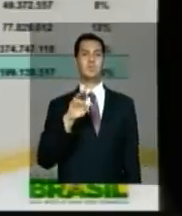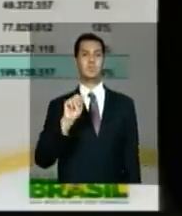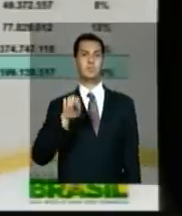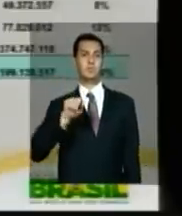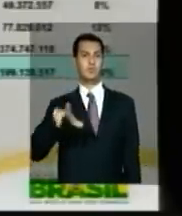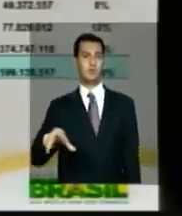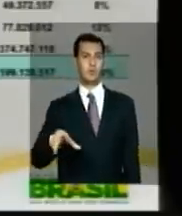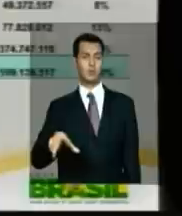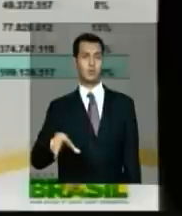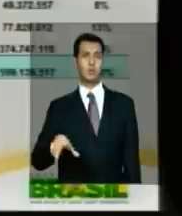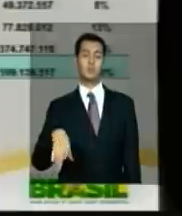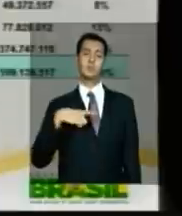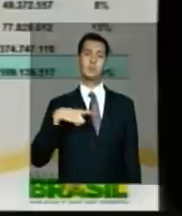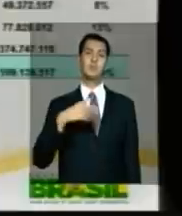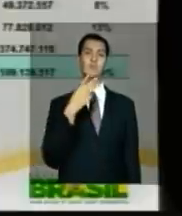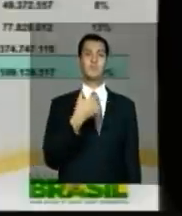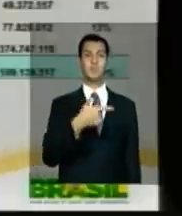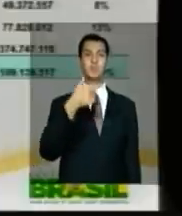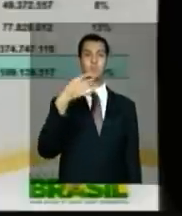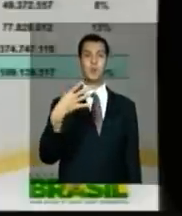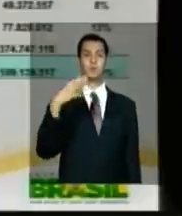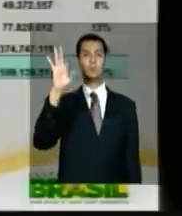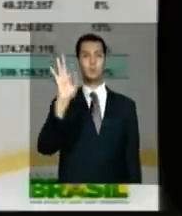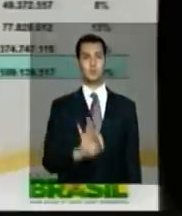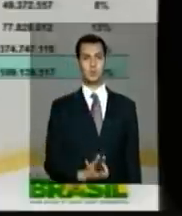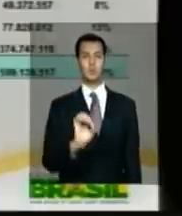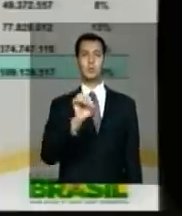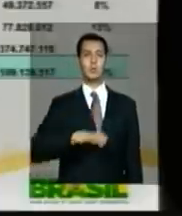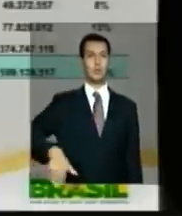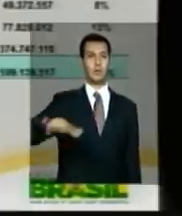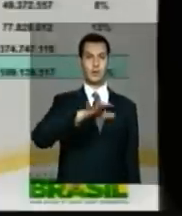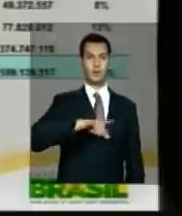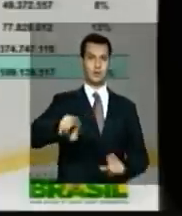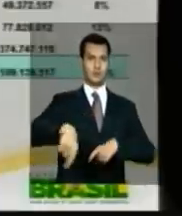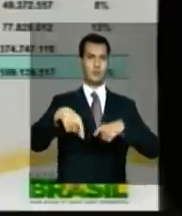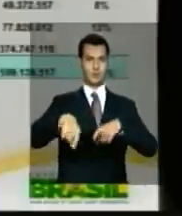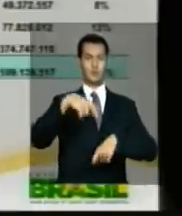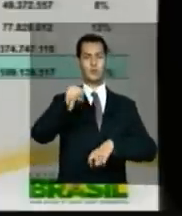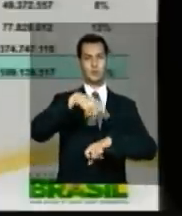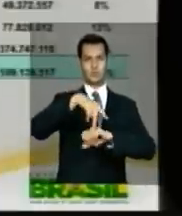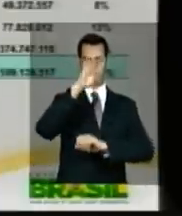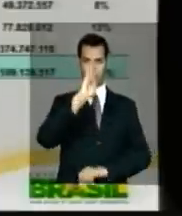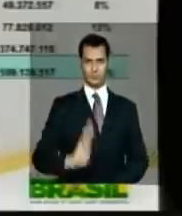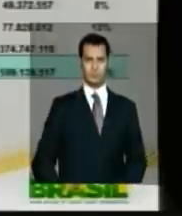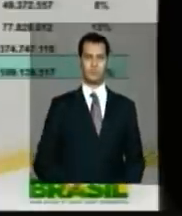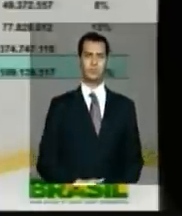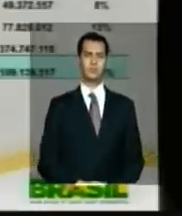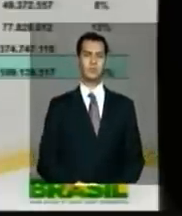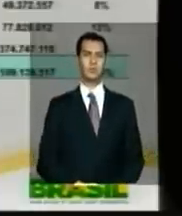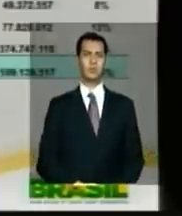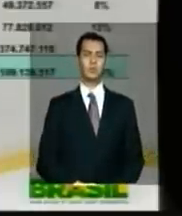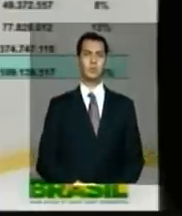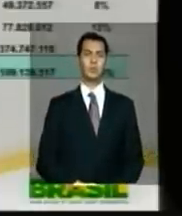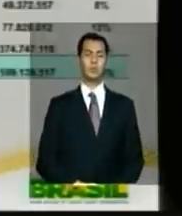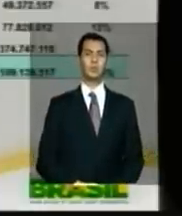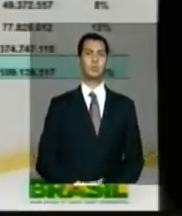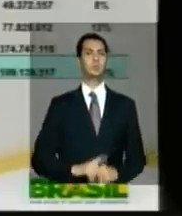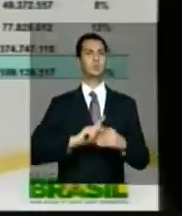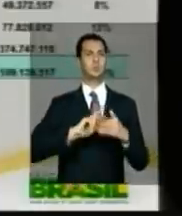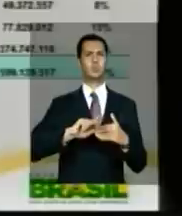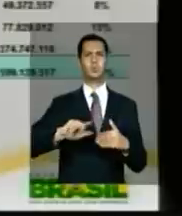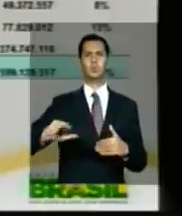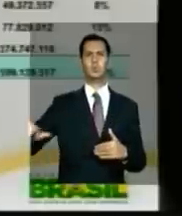9716 24% da área agrícola desse país todo o resto de